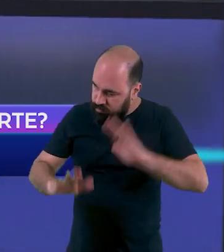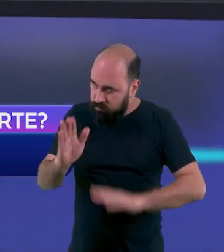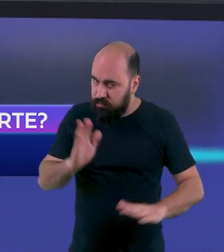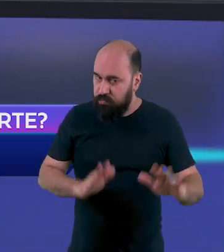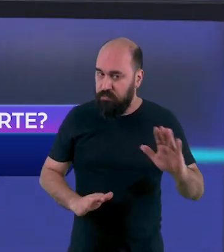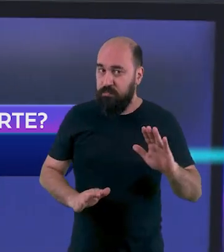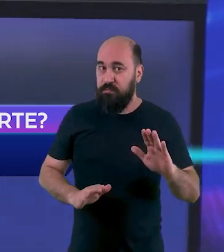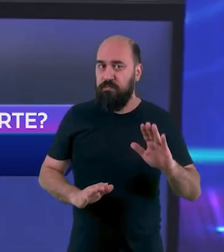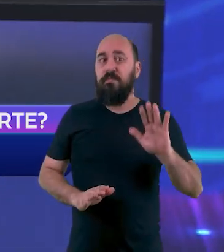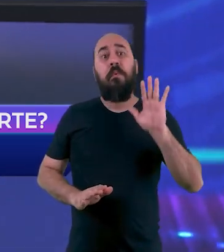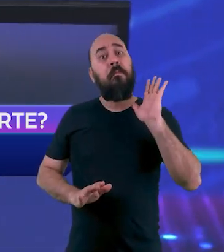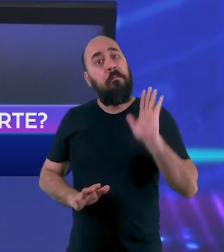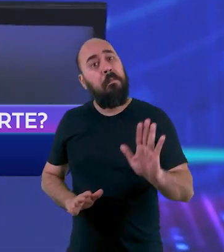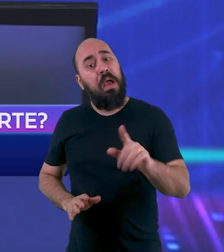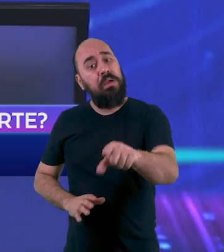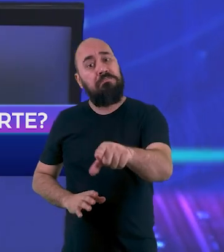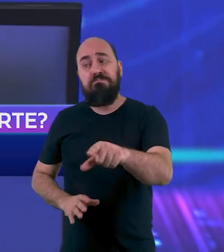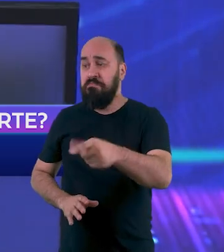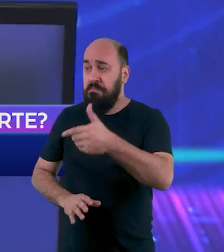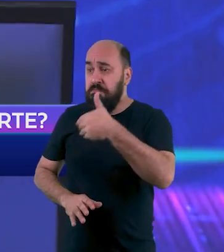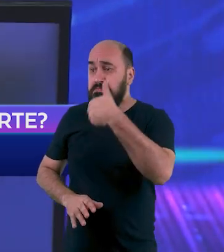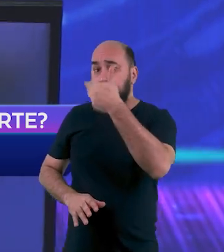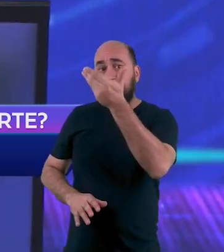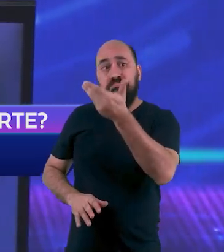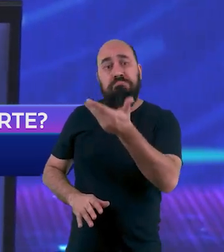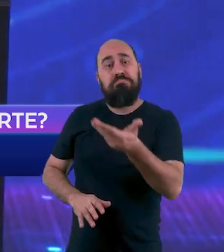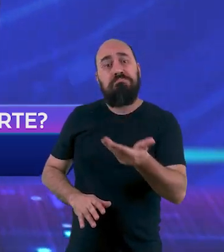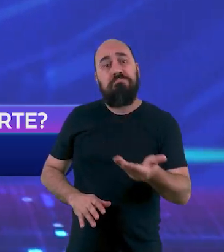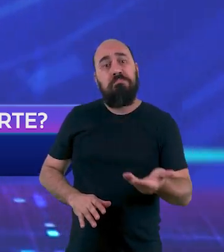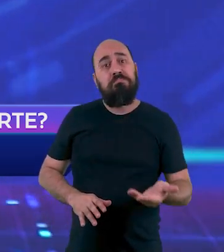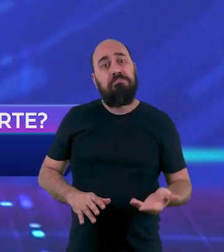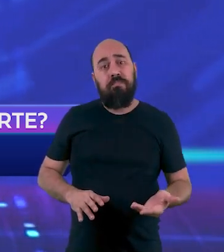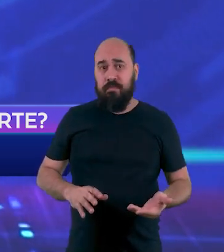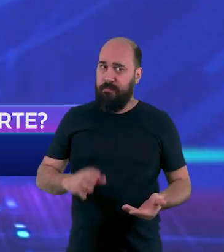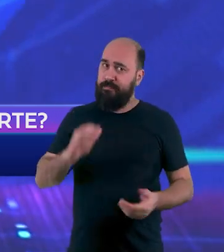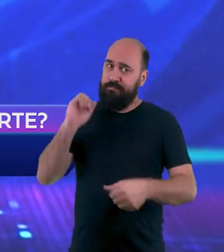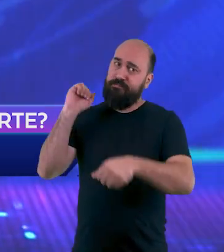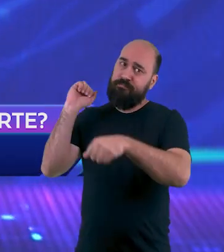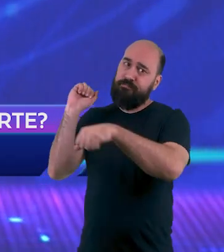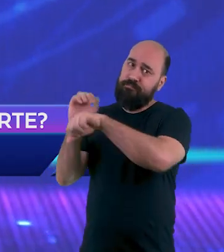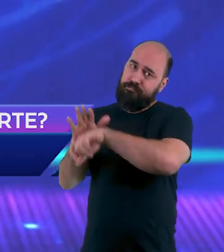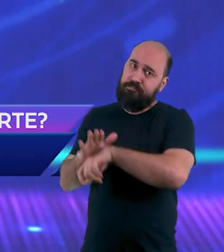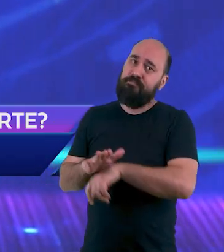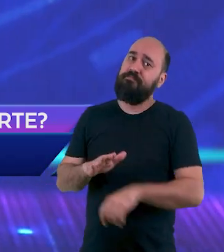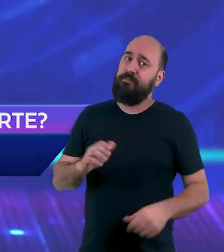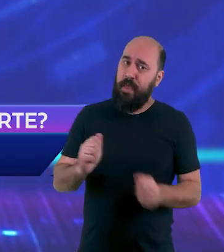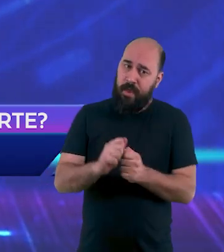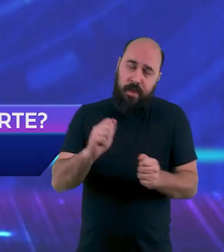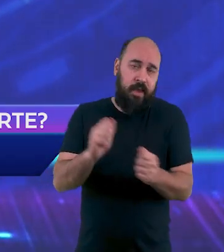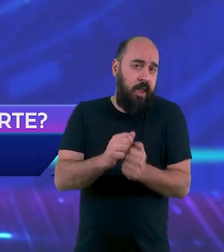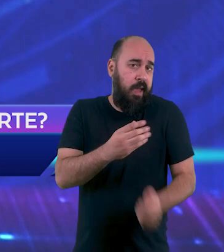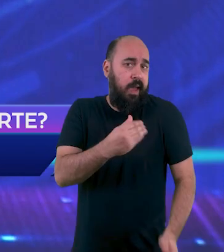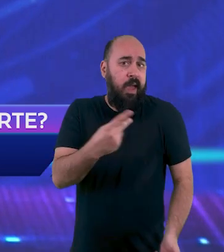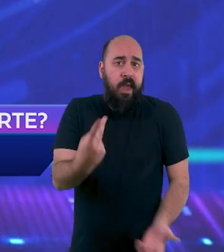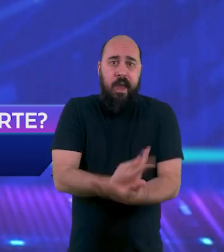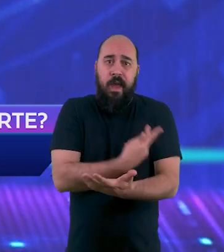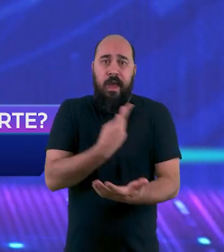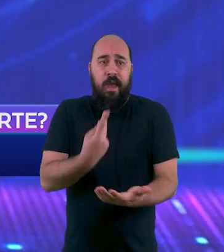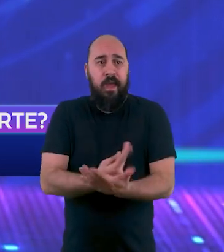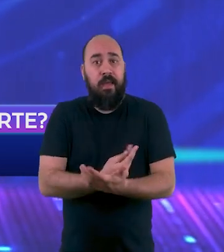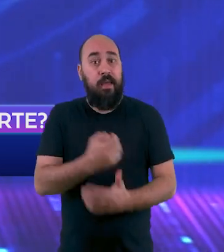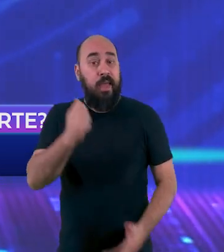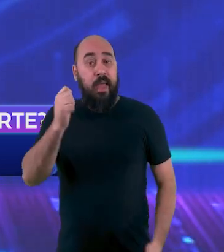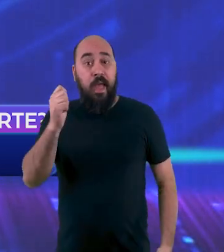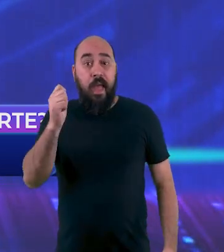que o Adão e a Eva pecaram, desobedeceram a Deus, comeram do fruto.